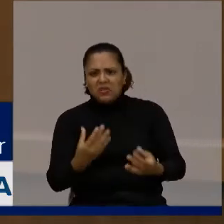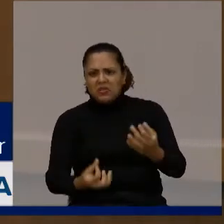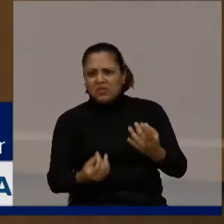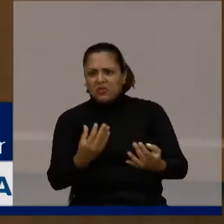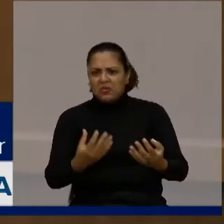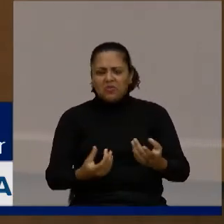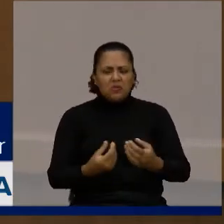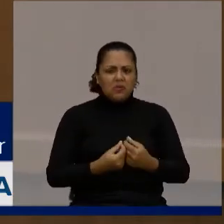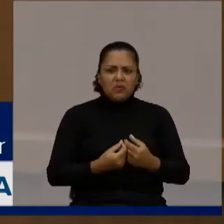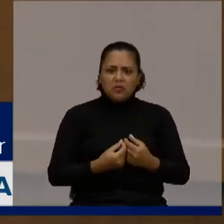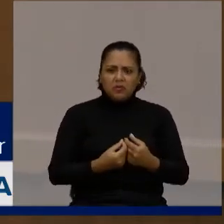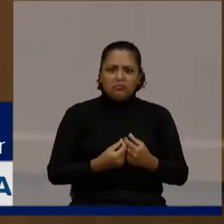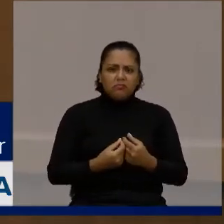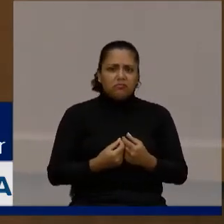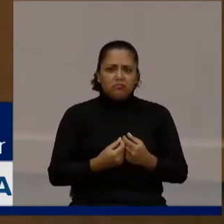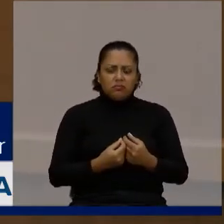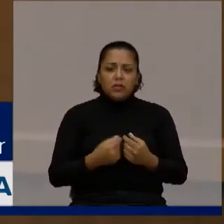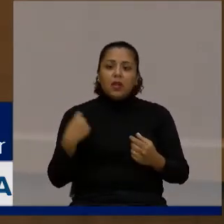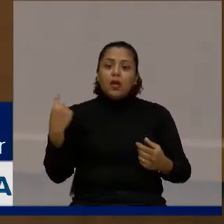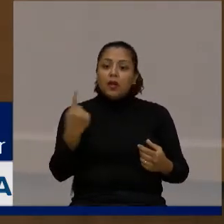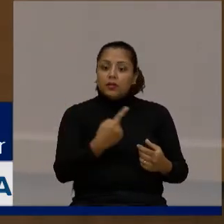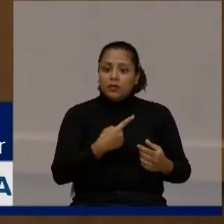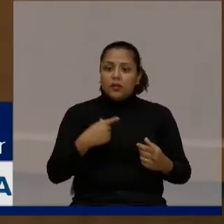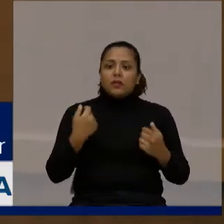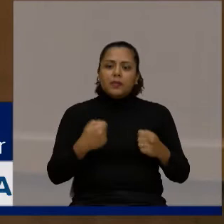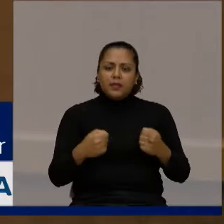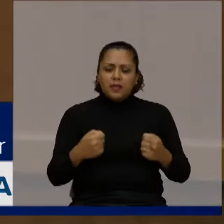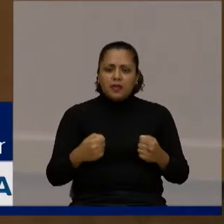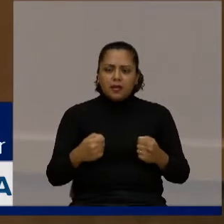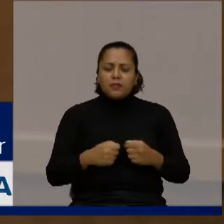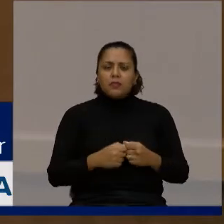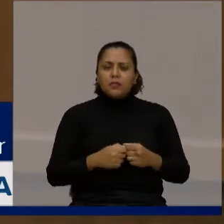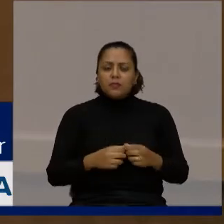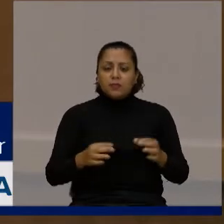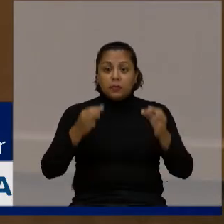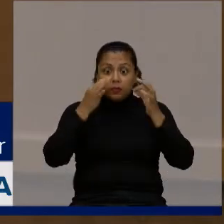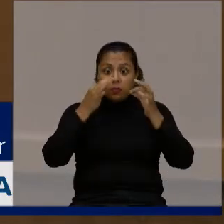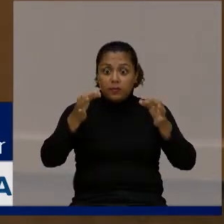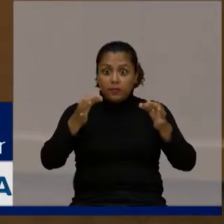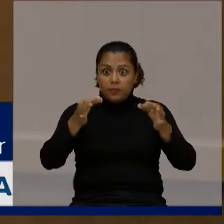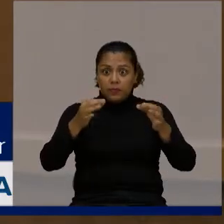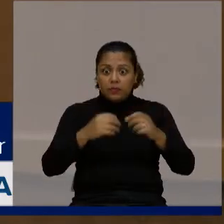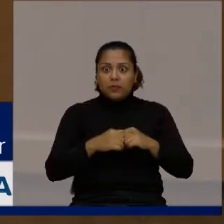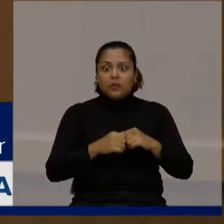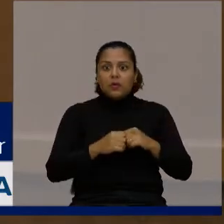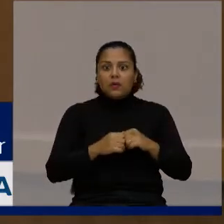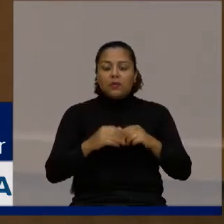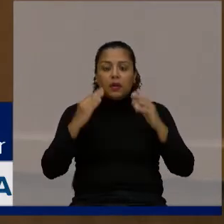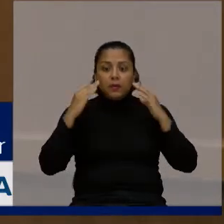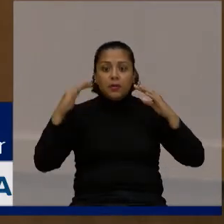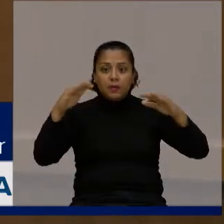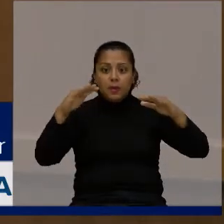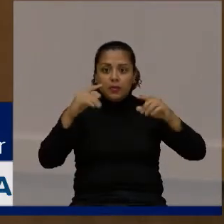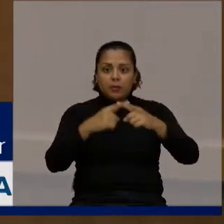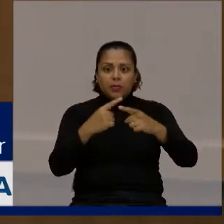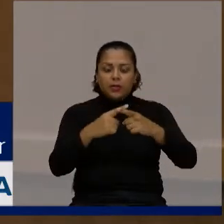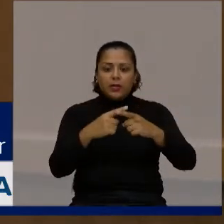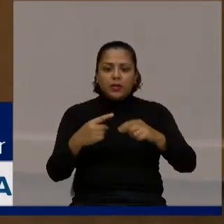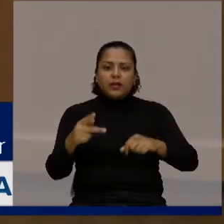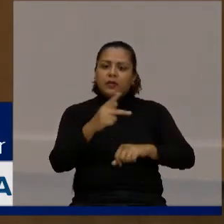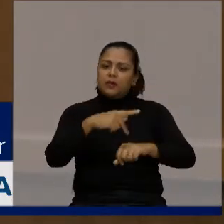estar atentos para que a gente não tenha o mesmo destino que esses países estão